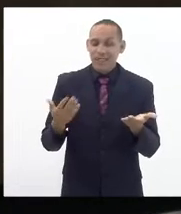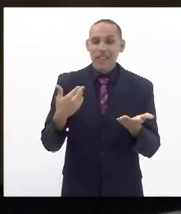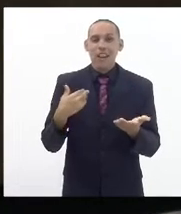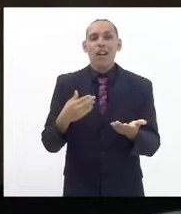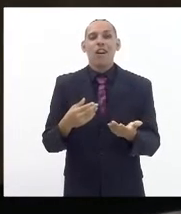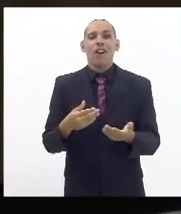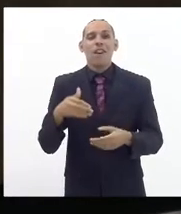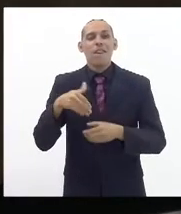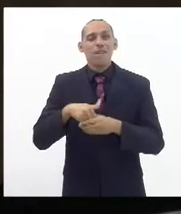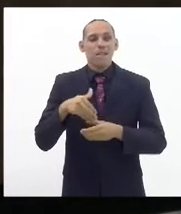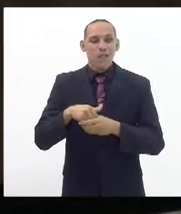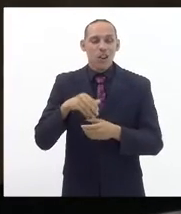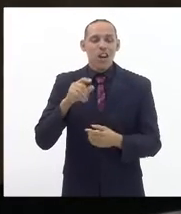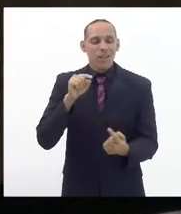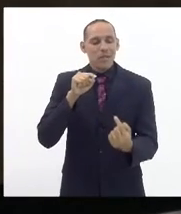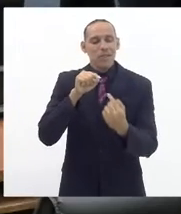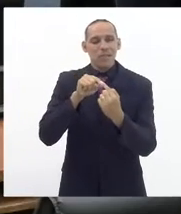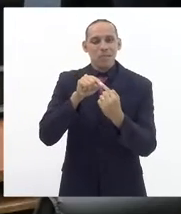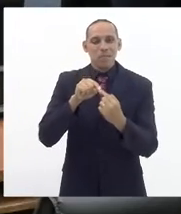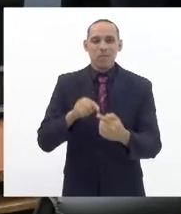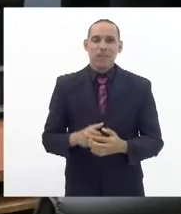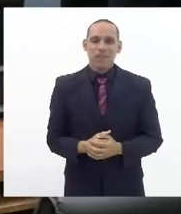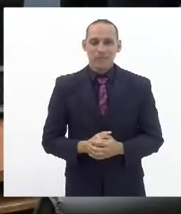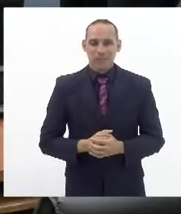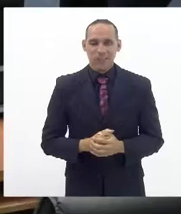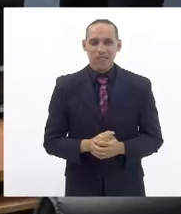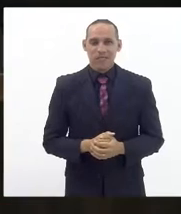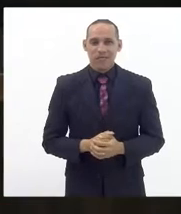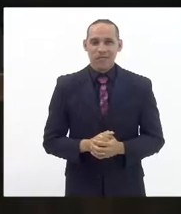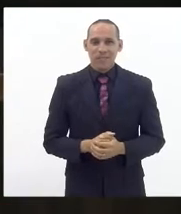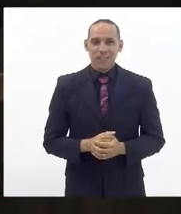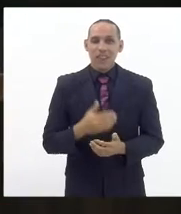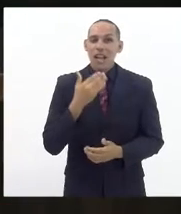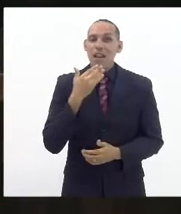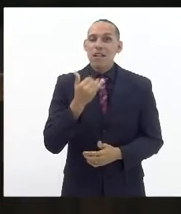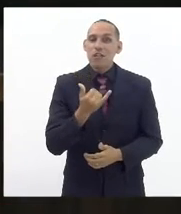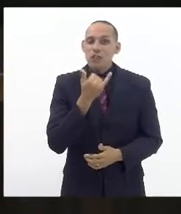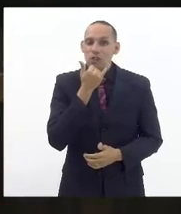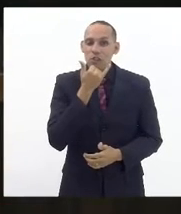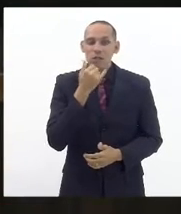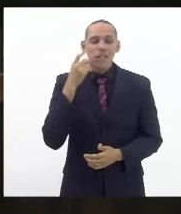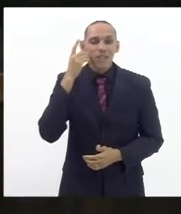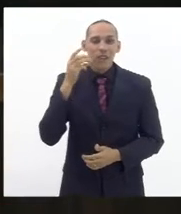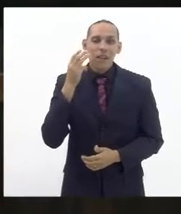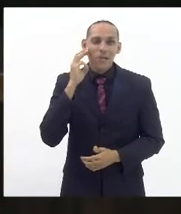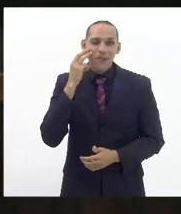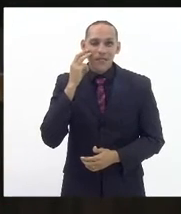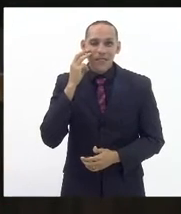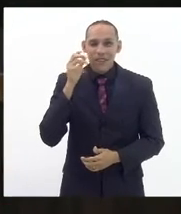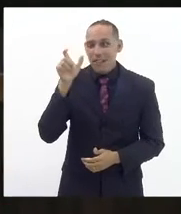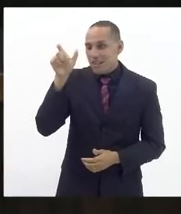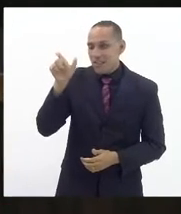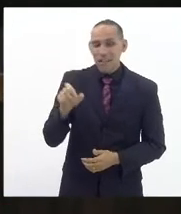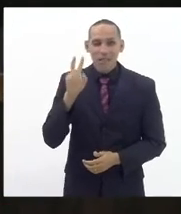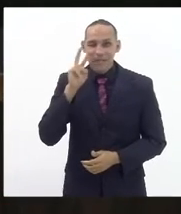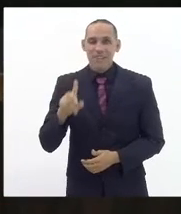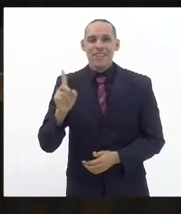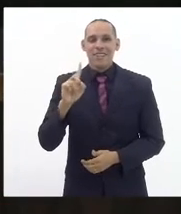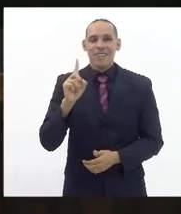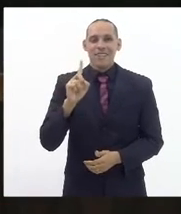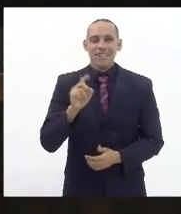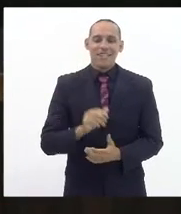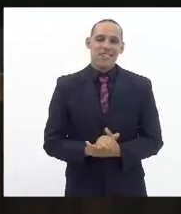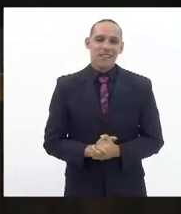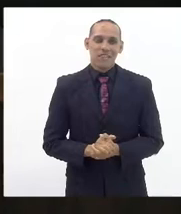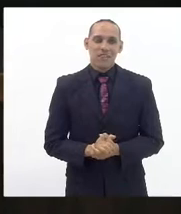no mérito é favorável. Peço desculpa ao deputado Valdeque, eu não tinha visto Vossa Excelência. E